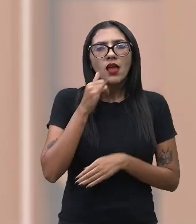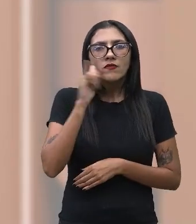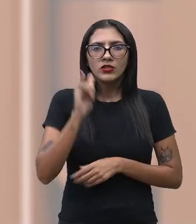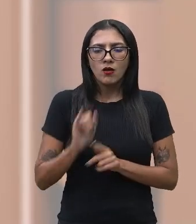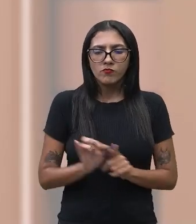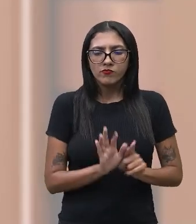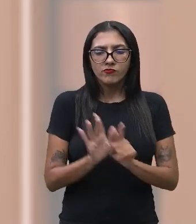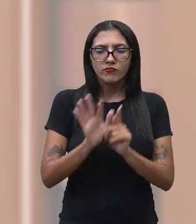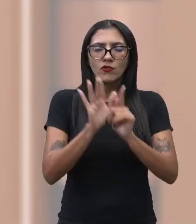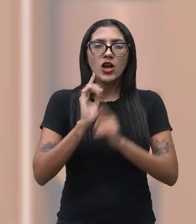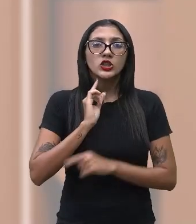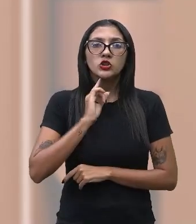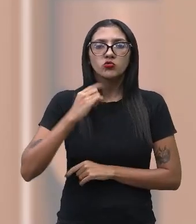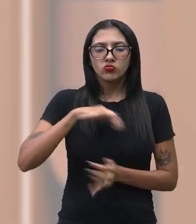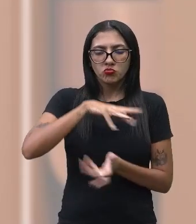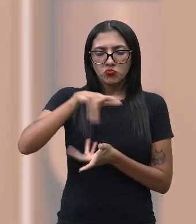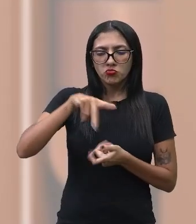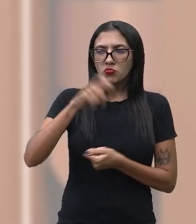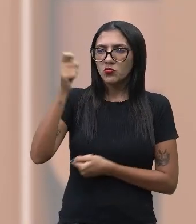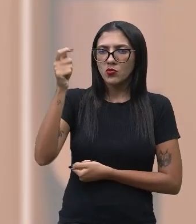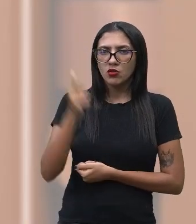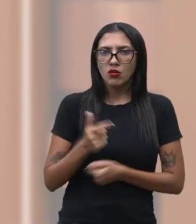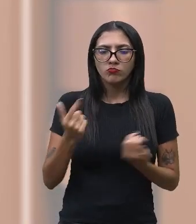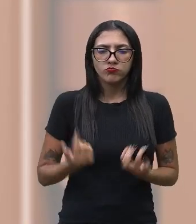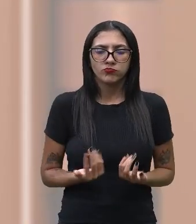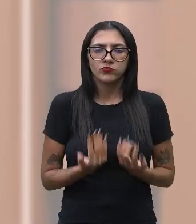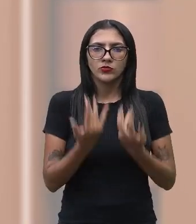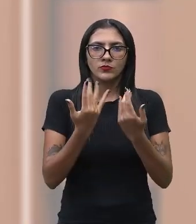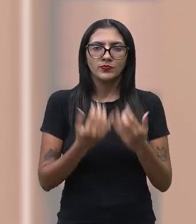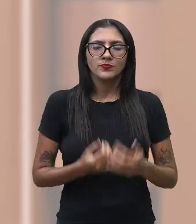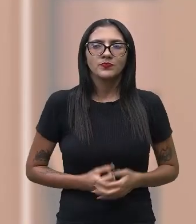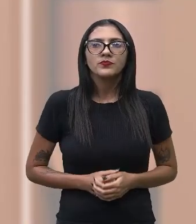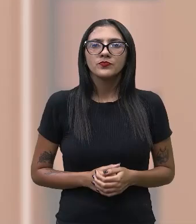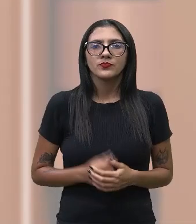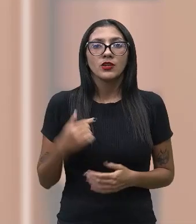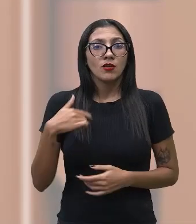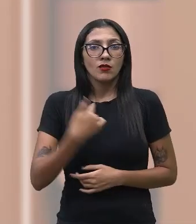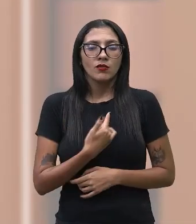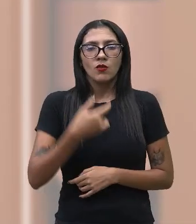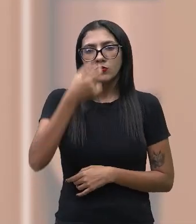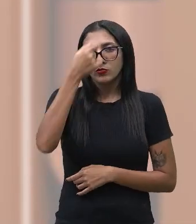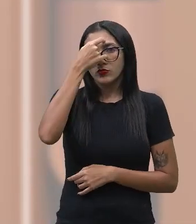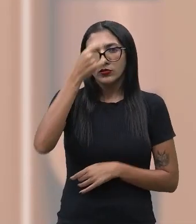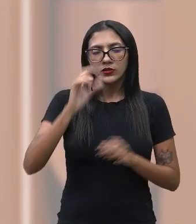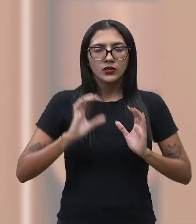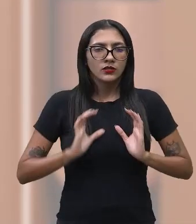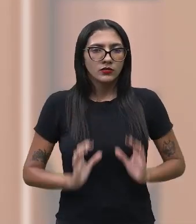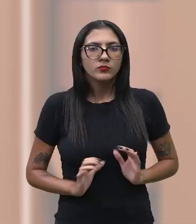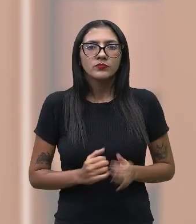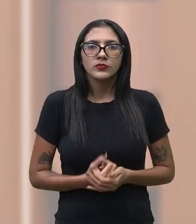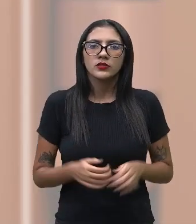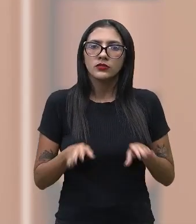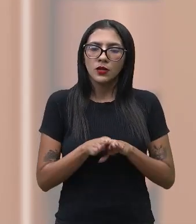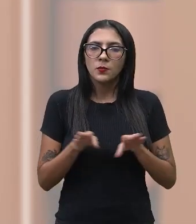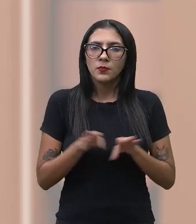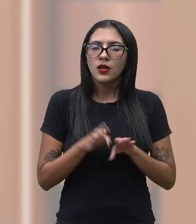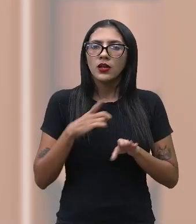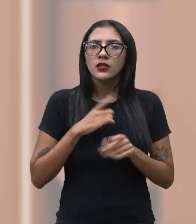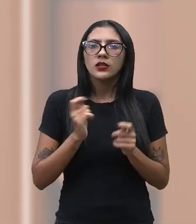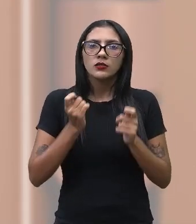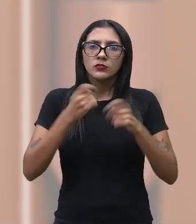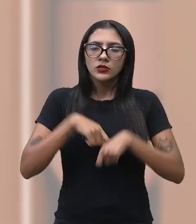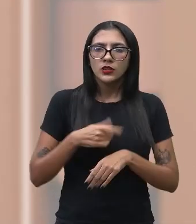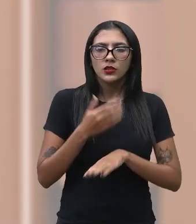efeito estufa. Nós, enquanto cidadãos, né, podemos aí adotar medidas,